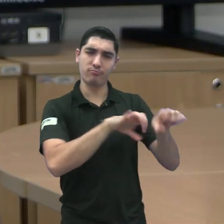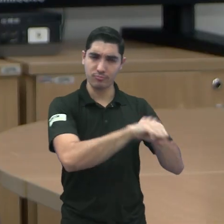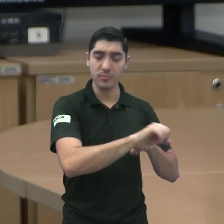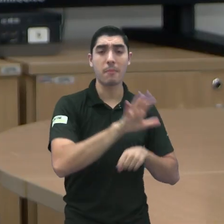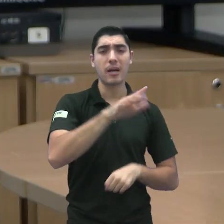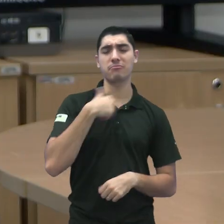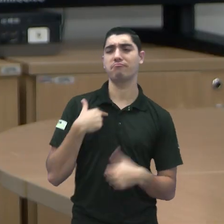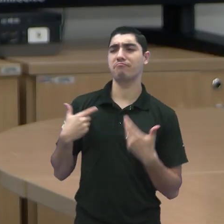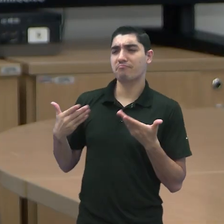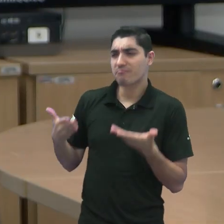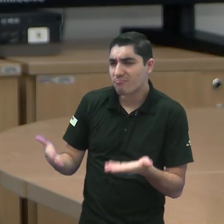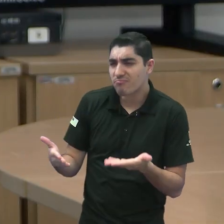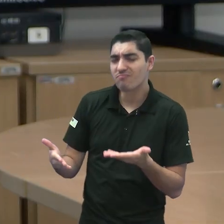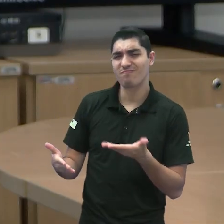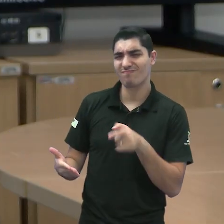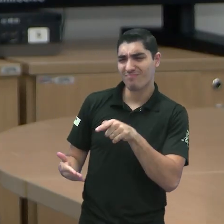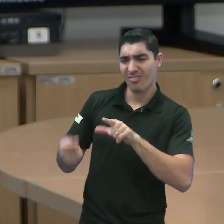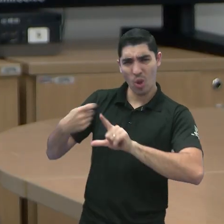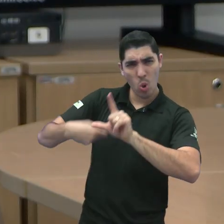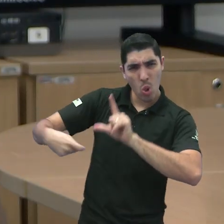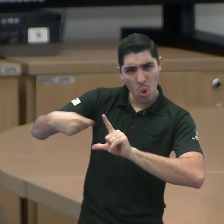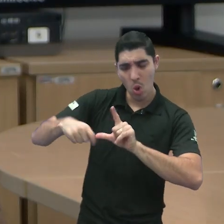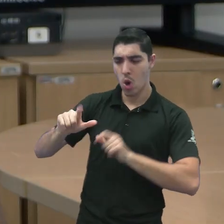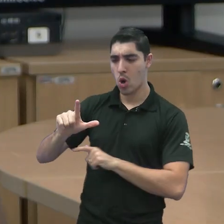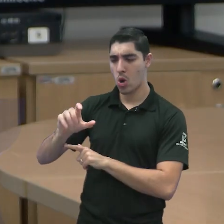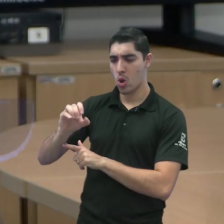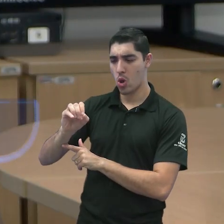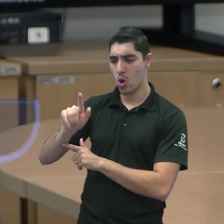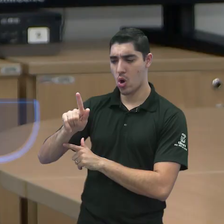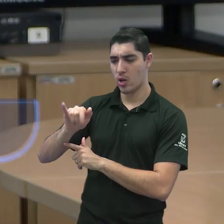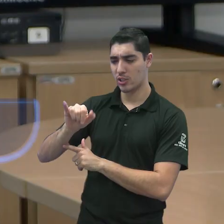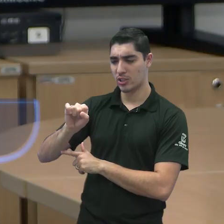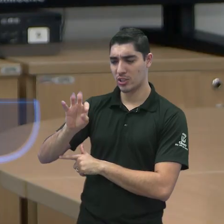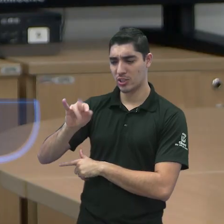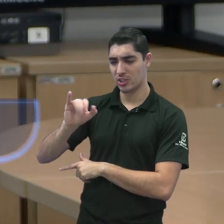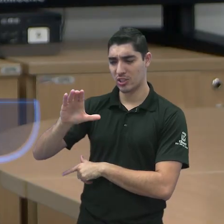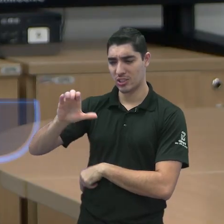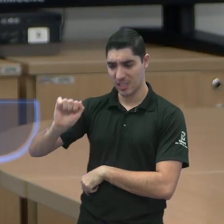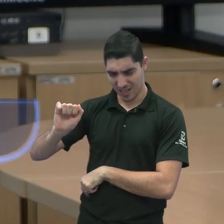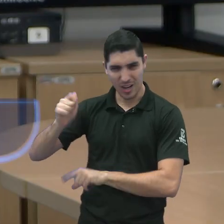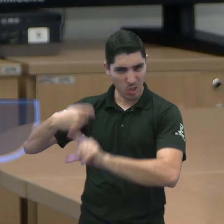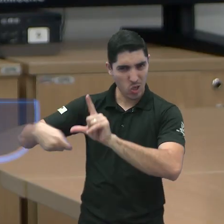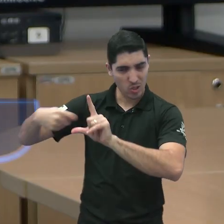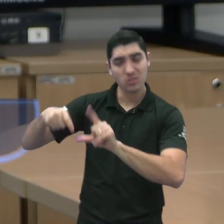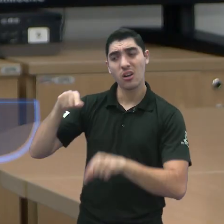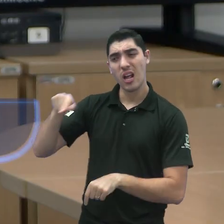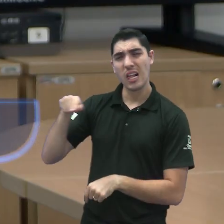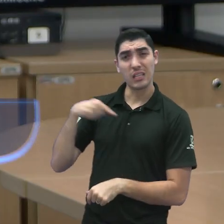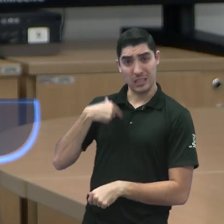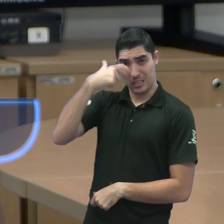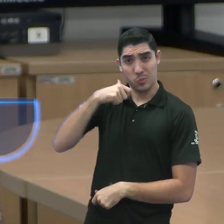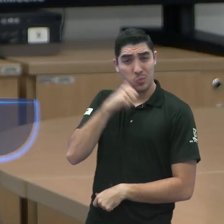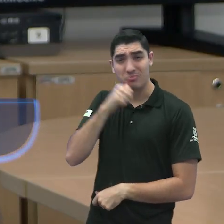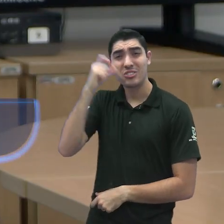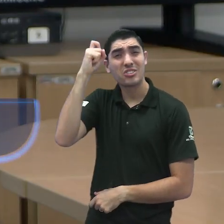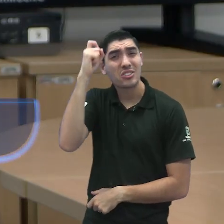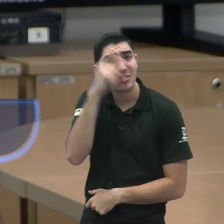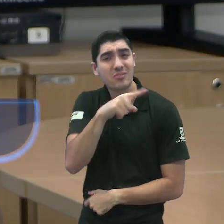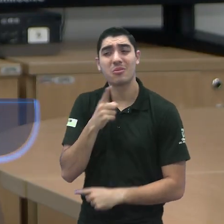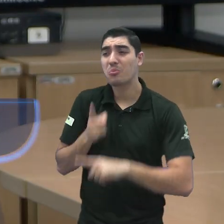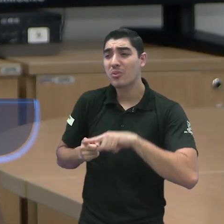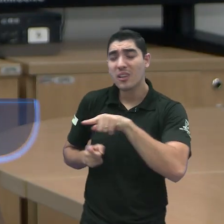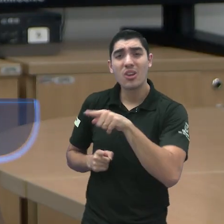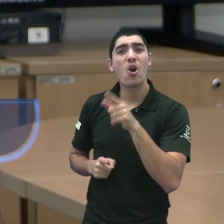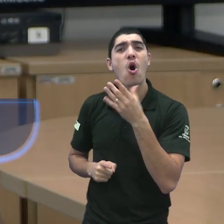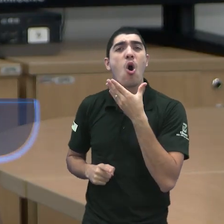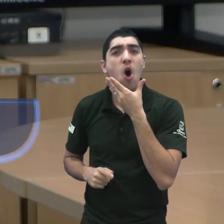eu percebi que só a logística para as mulheres seria uma área difícil, porque tem bastante